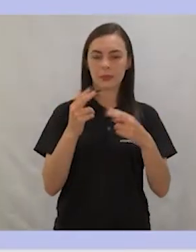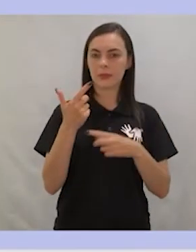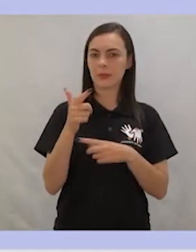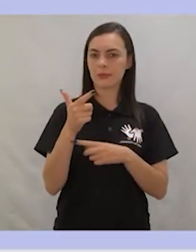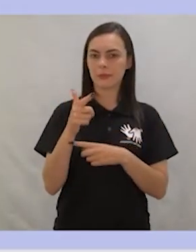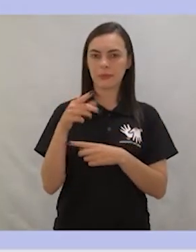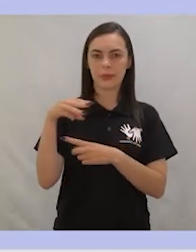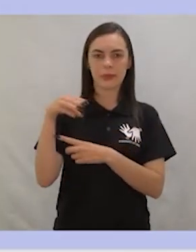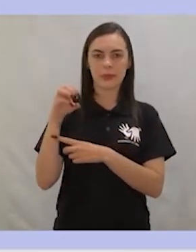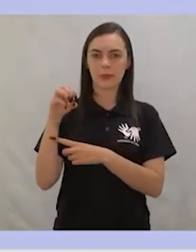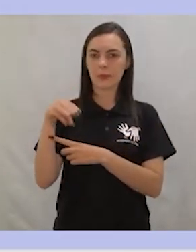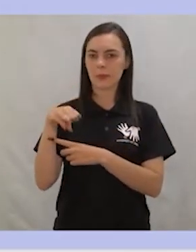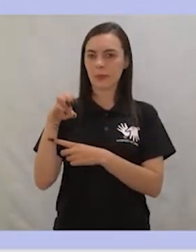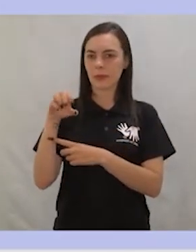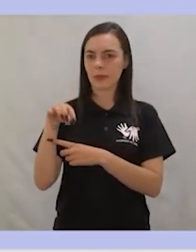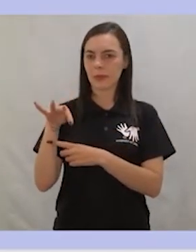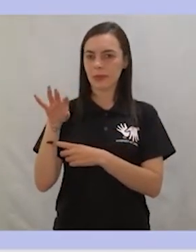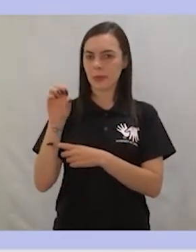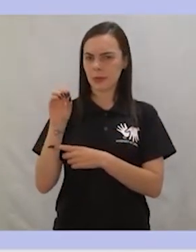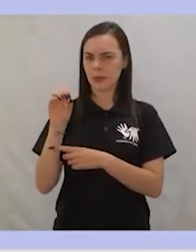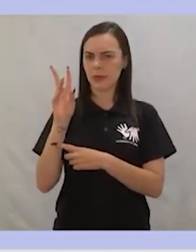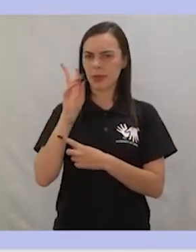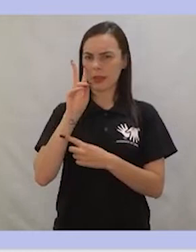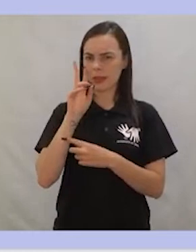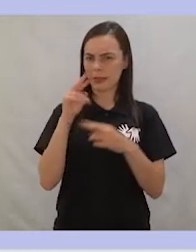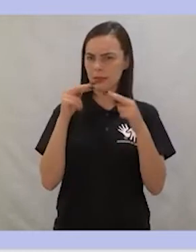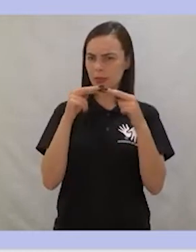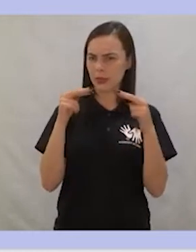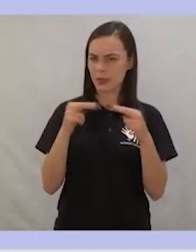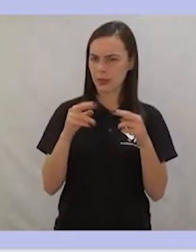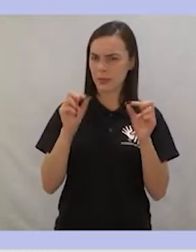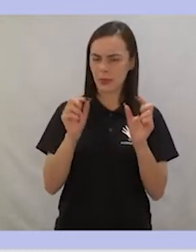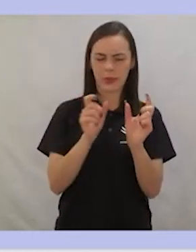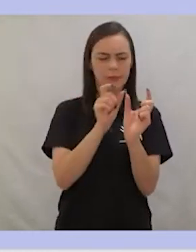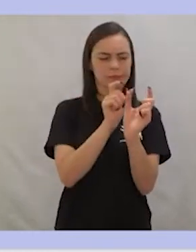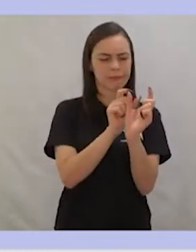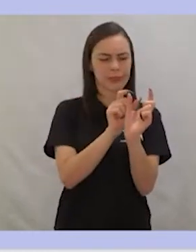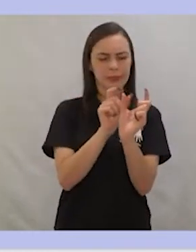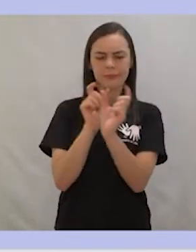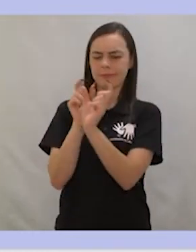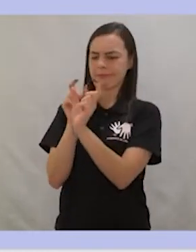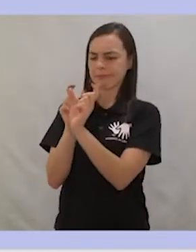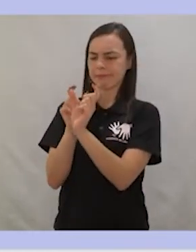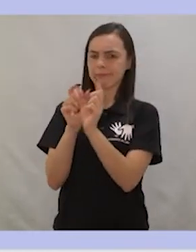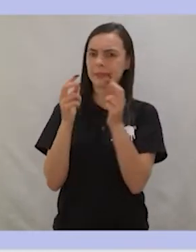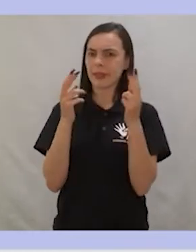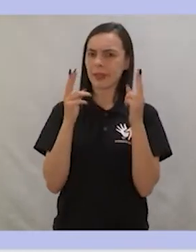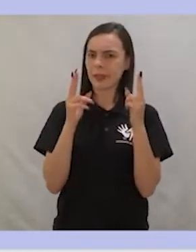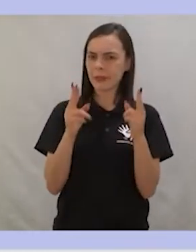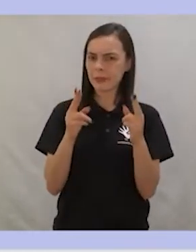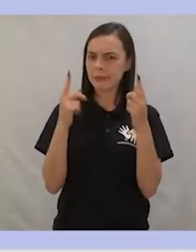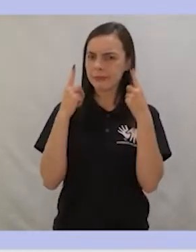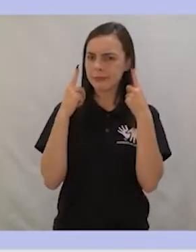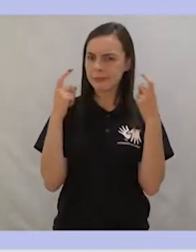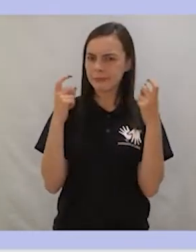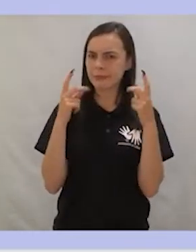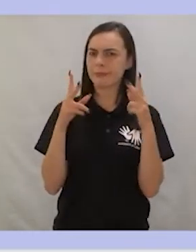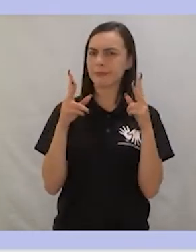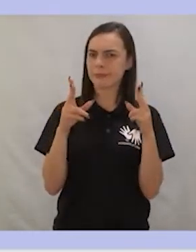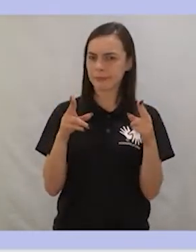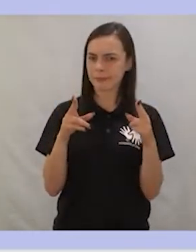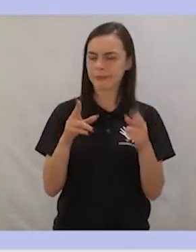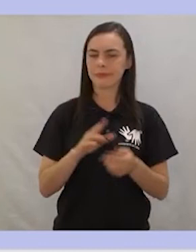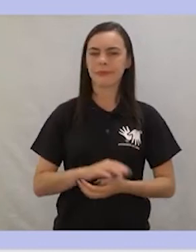rima com o momento? A professora mostrou o que era rima. É quando tinha o final igual, né? Que tinha o